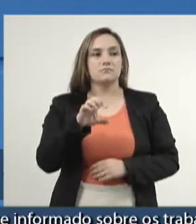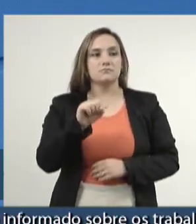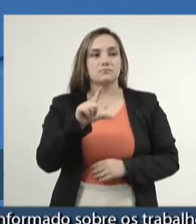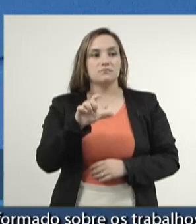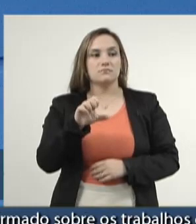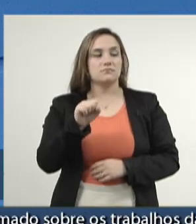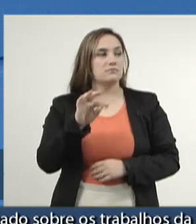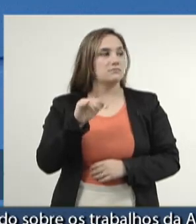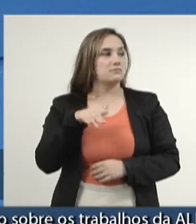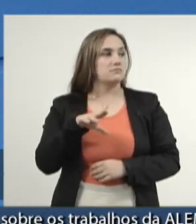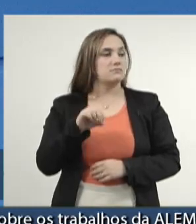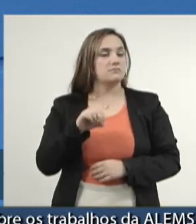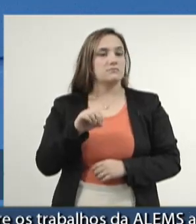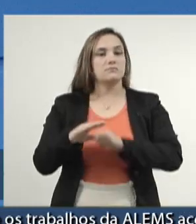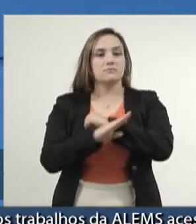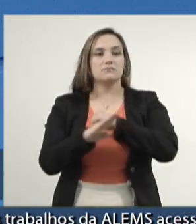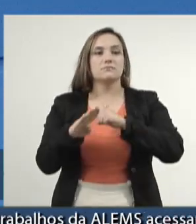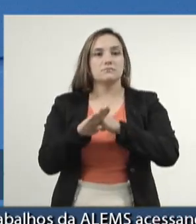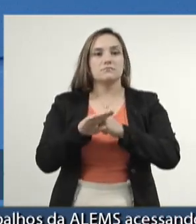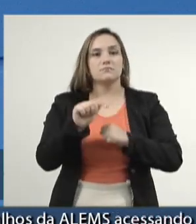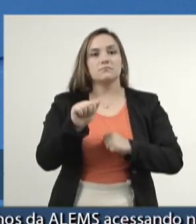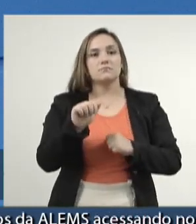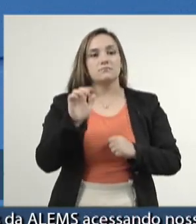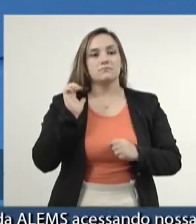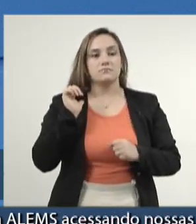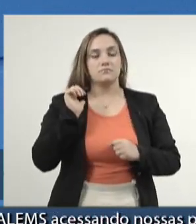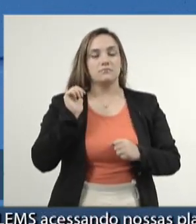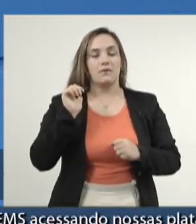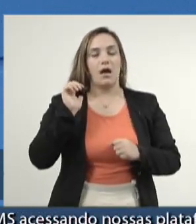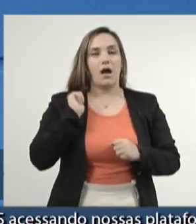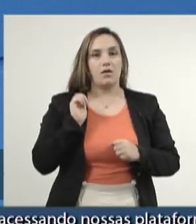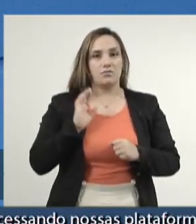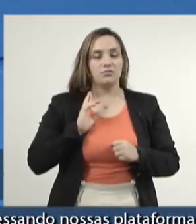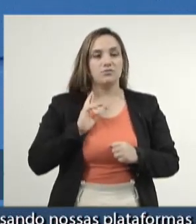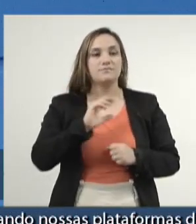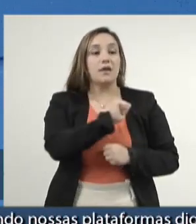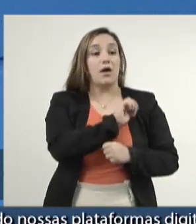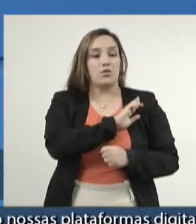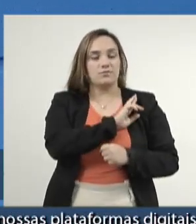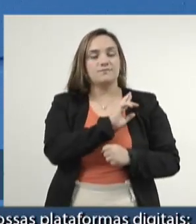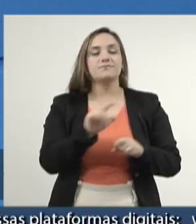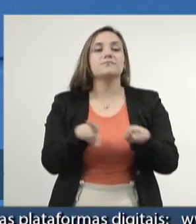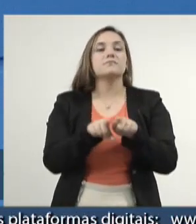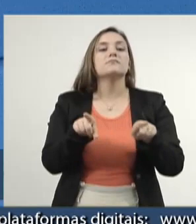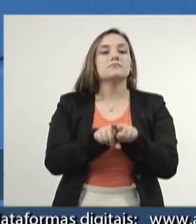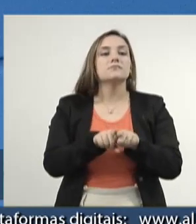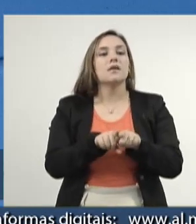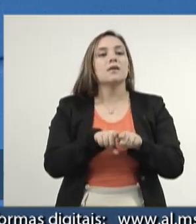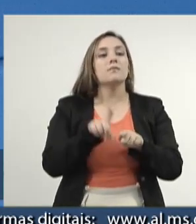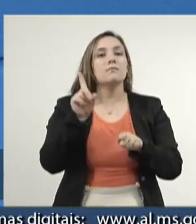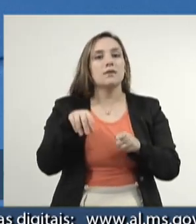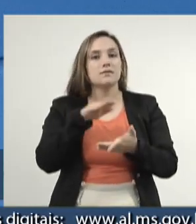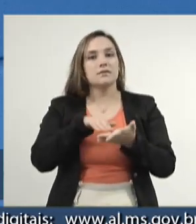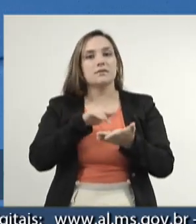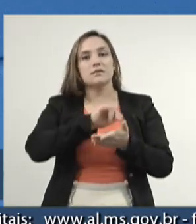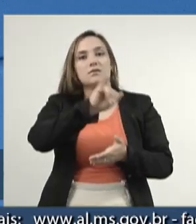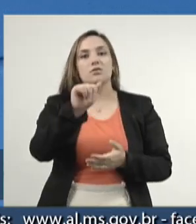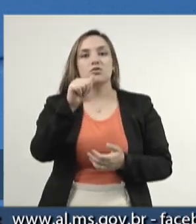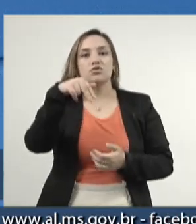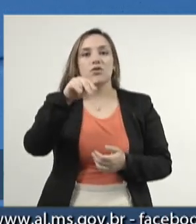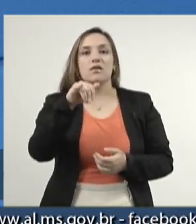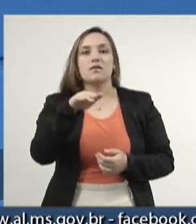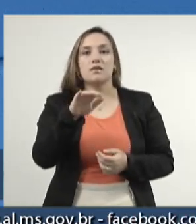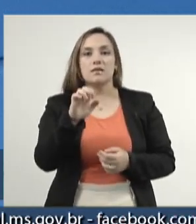Rancho. Também ao senhor Janine de Lima Bruno, ele que é o diretor-presidente da GETRAN, a